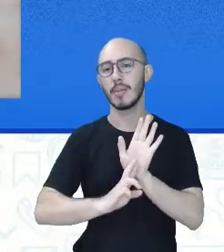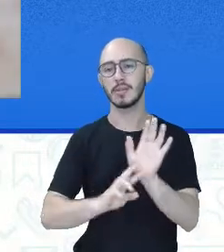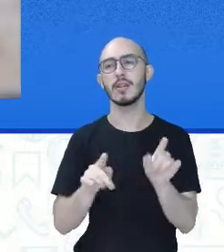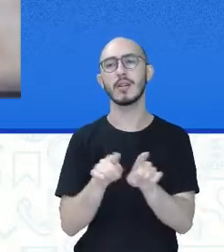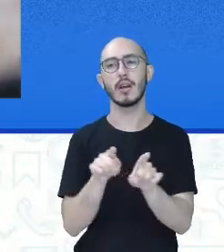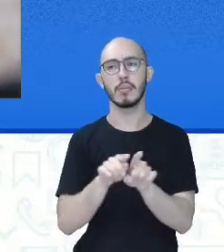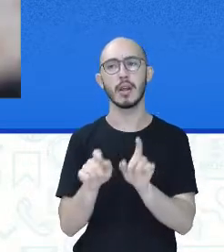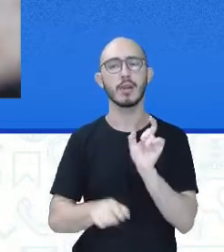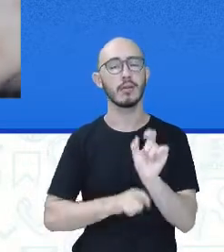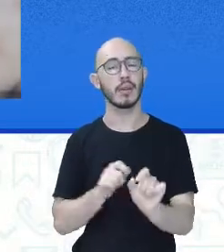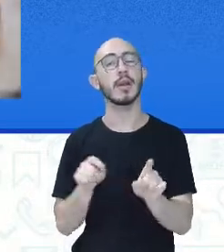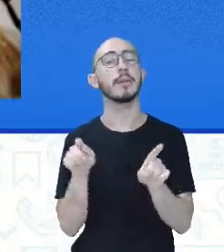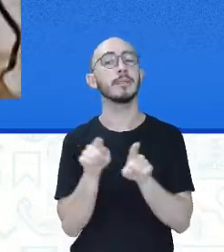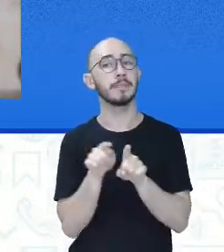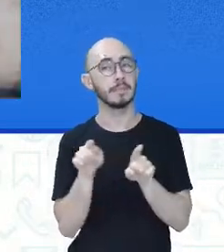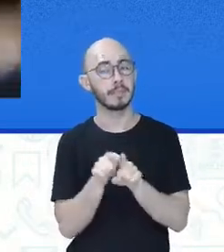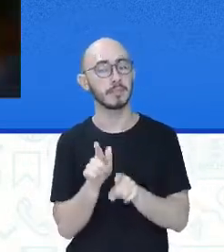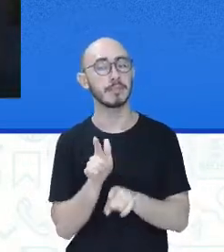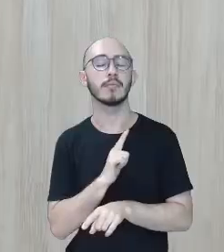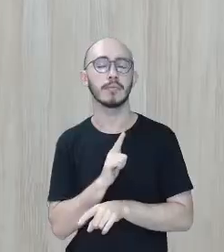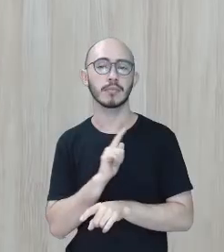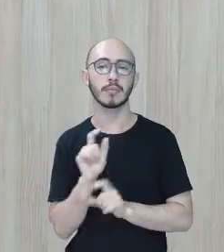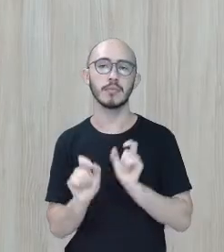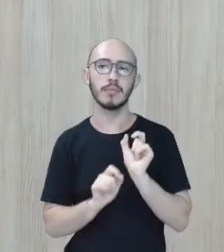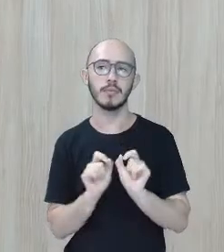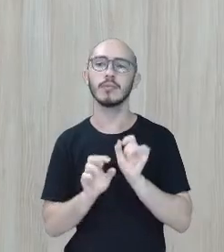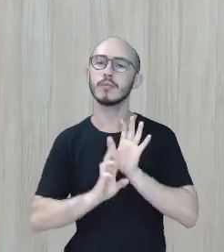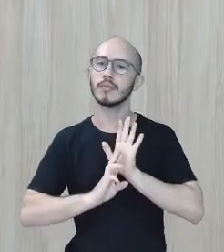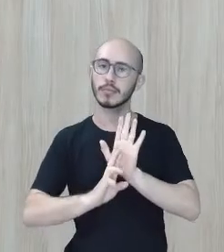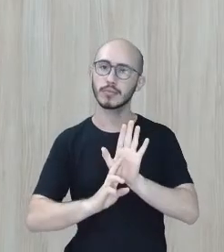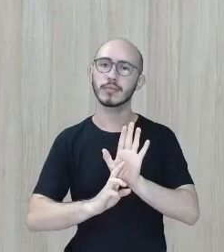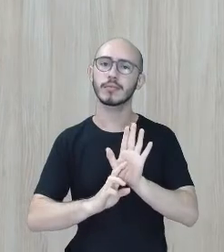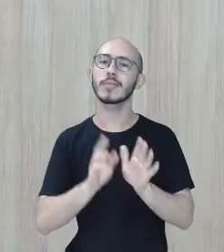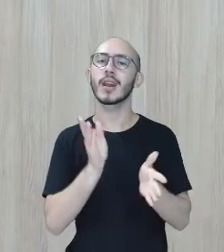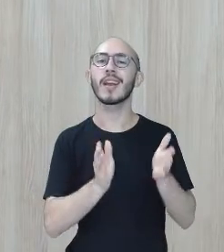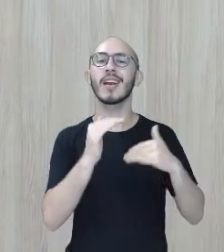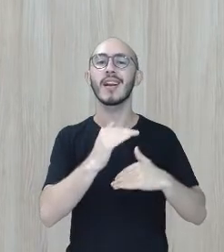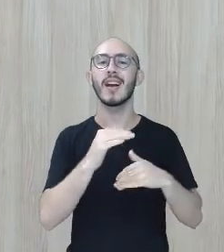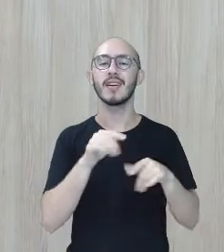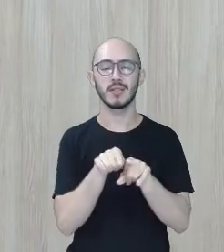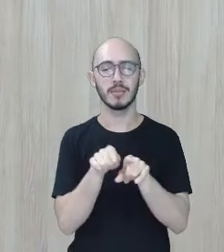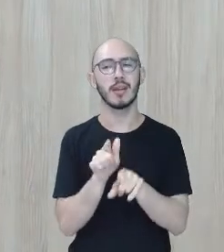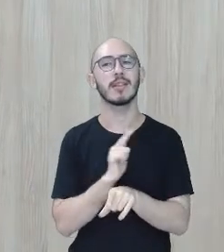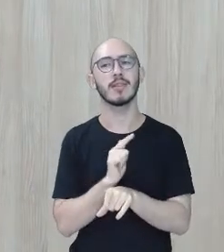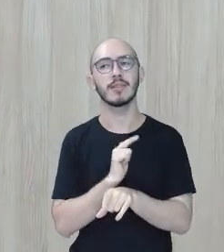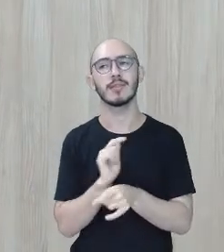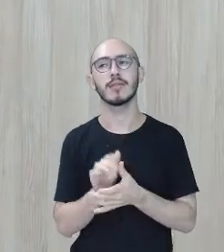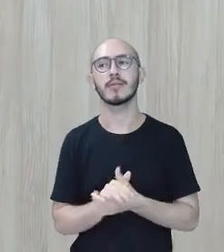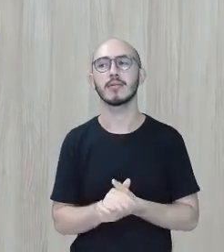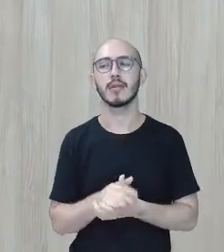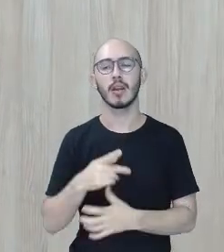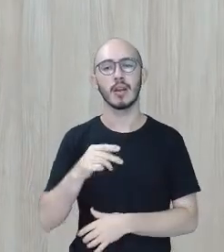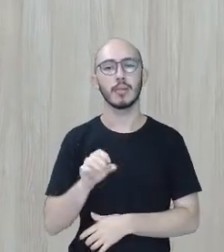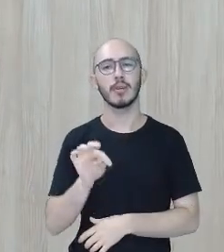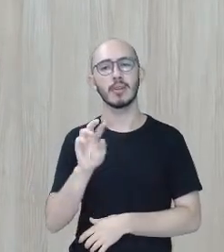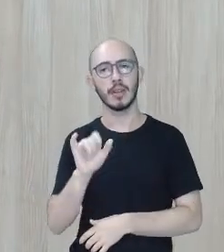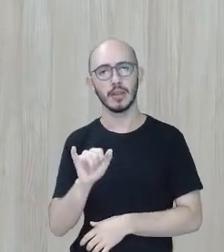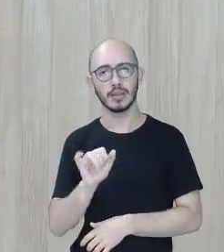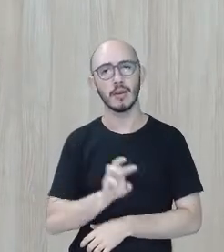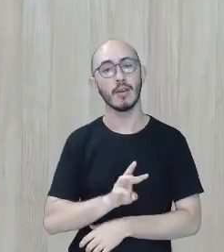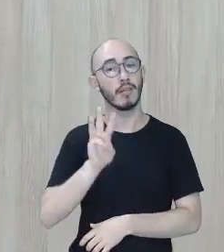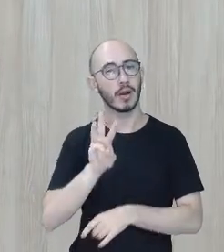Então, isso aí também, ele está representado nas embalagens, né? Tanto a potência,